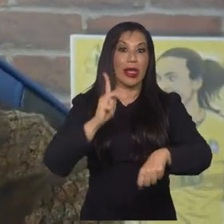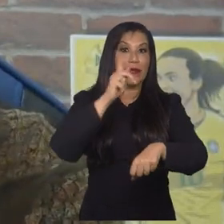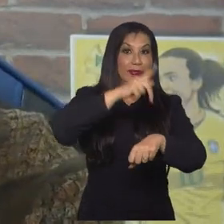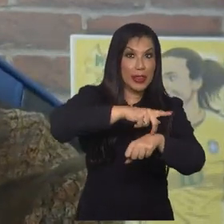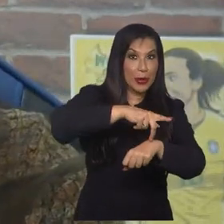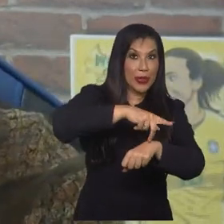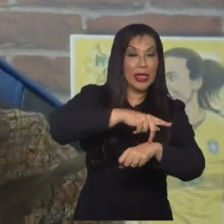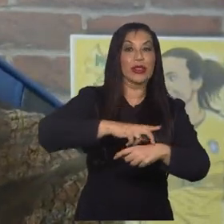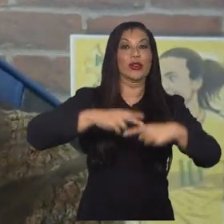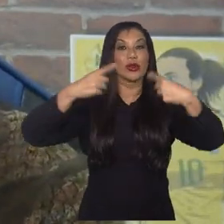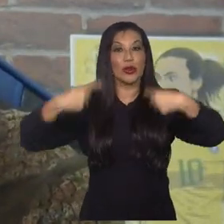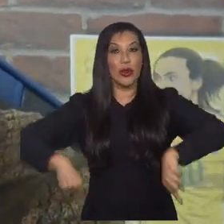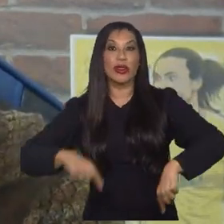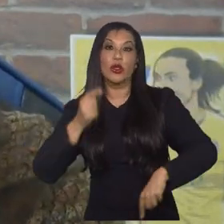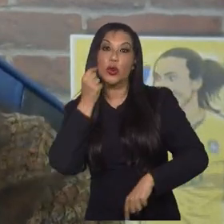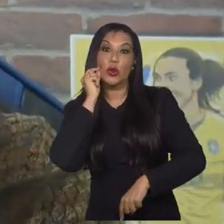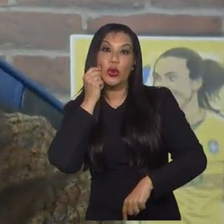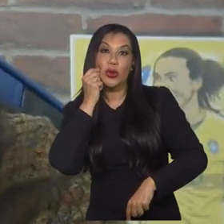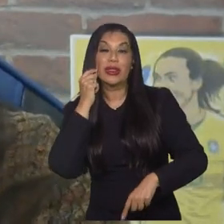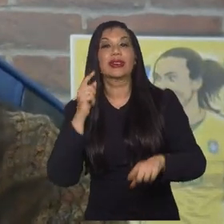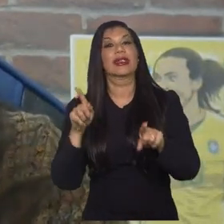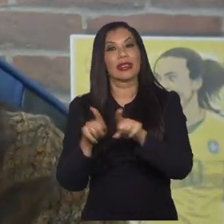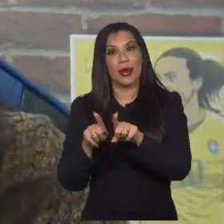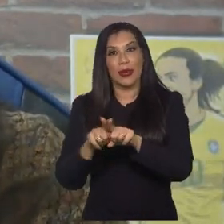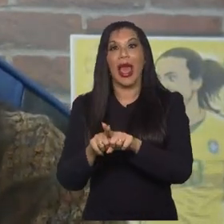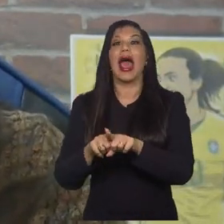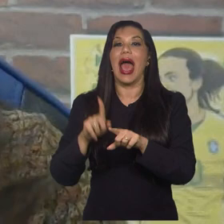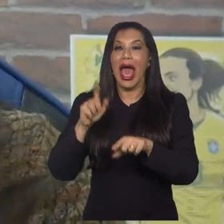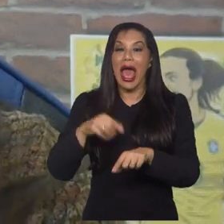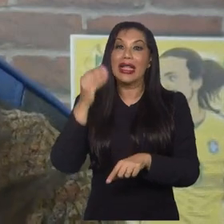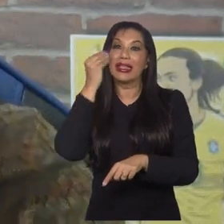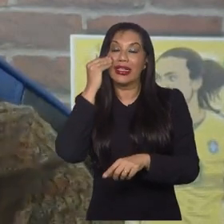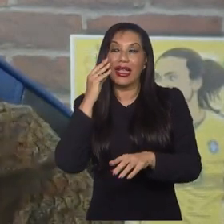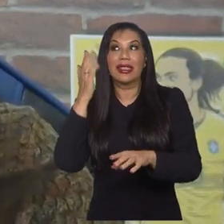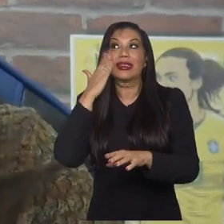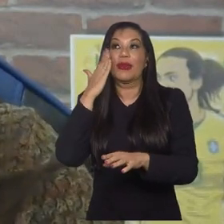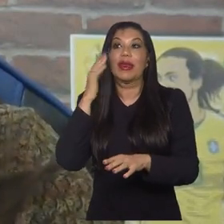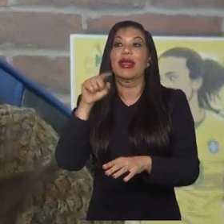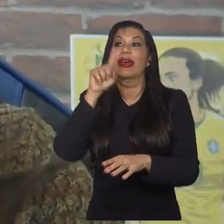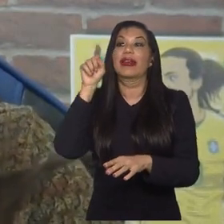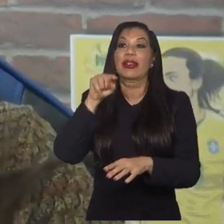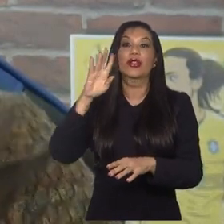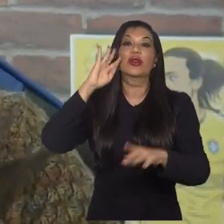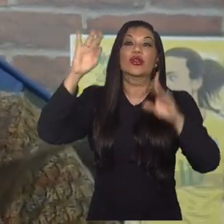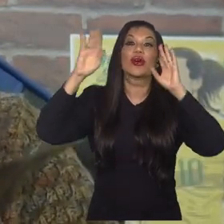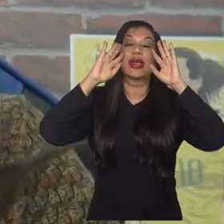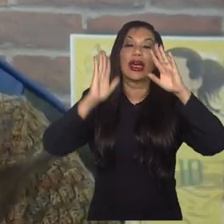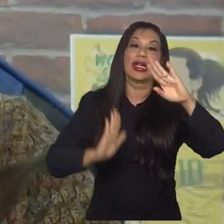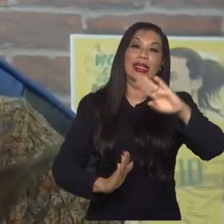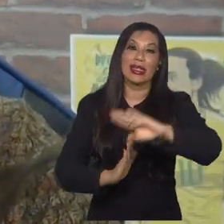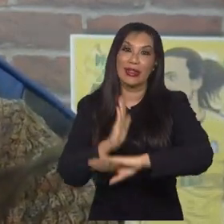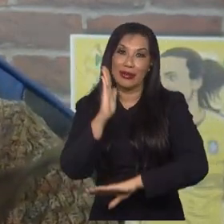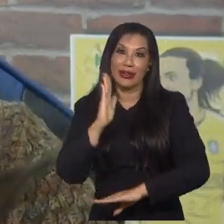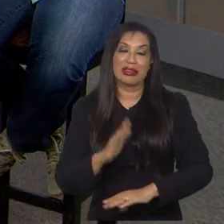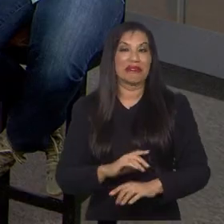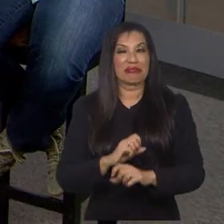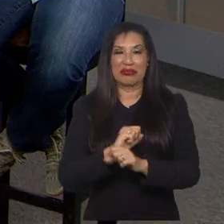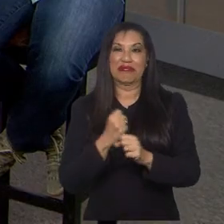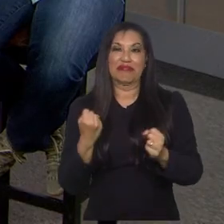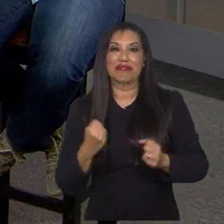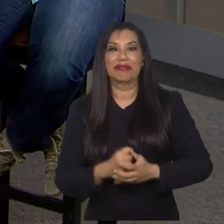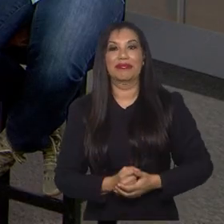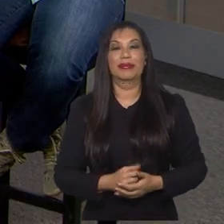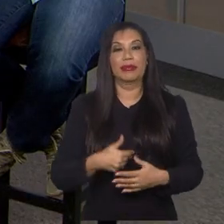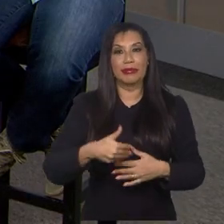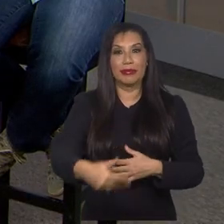para o confronto contra Suíça e aí sim tentar pontuar para, quem sabe, sonhar com uma classificação, mas é improvável. E